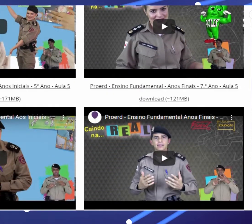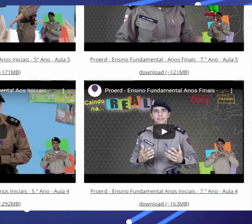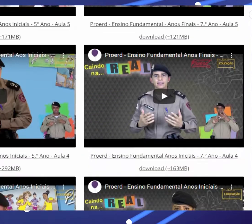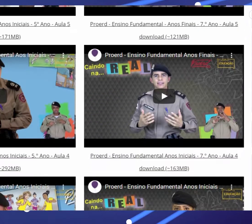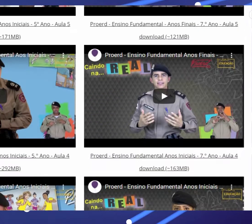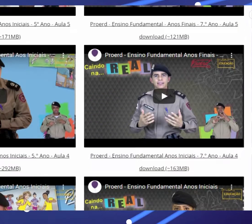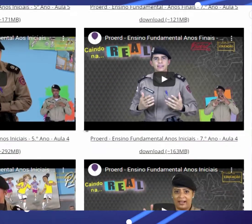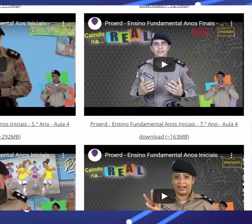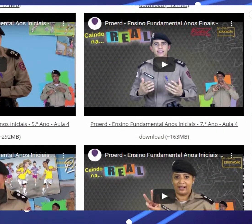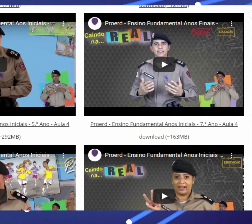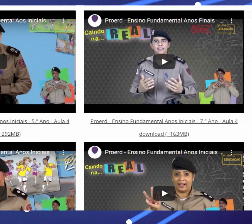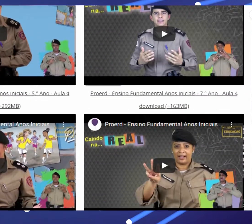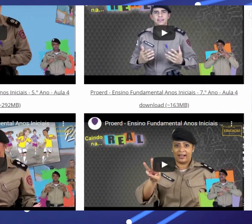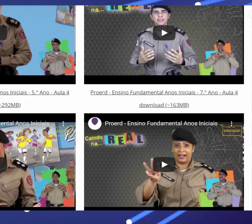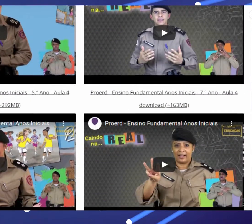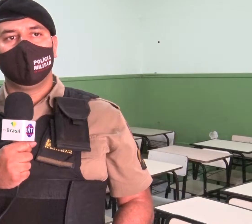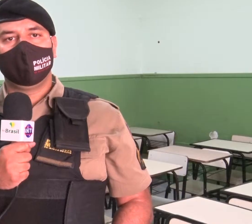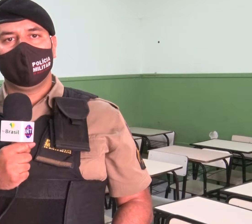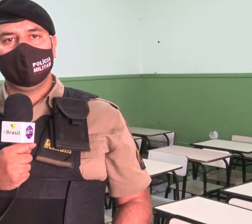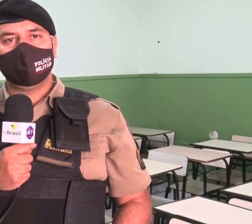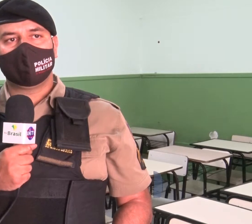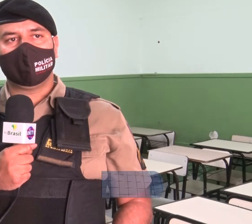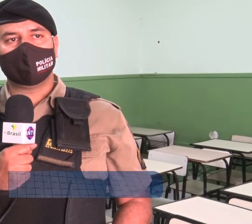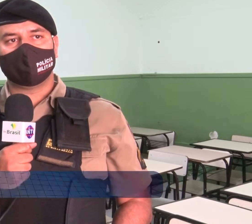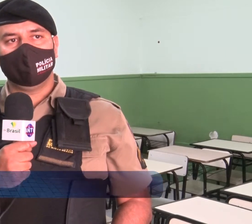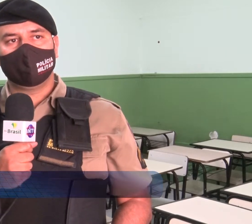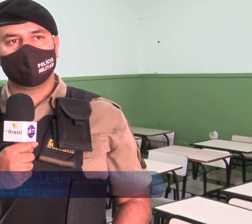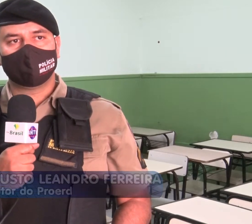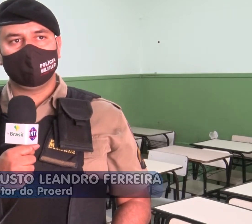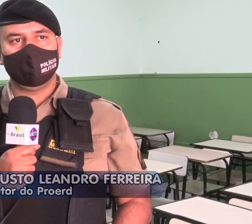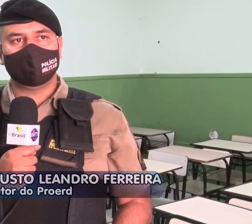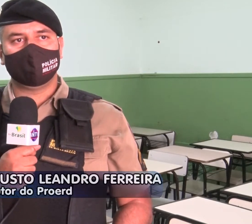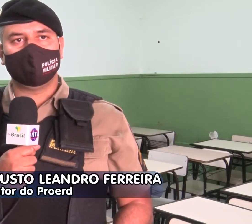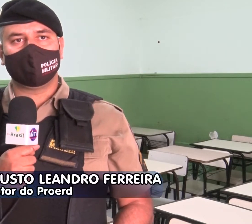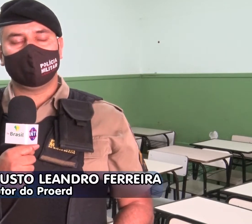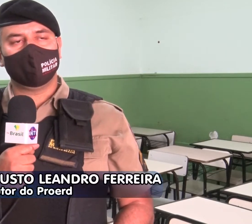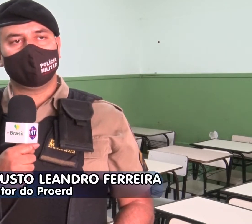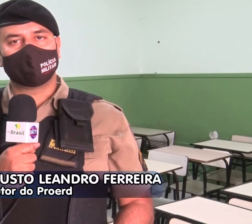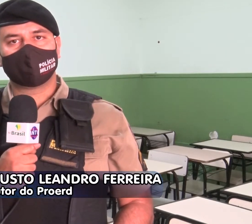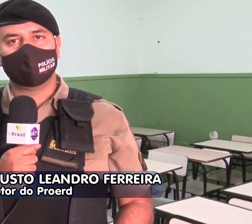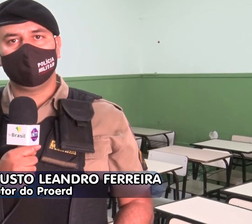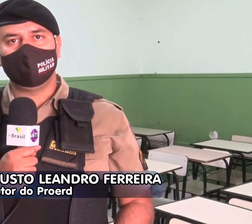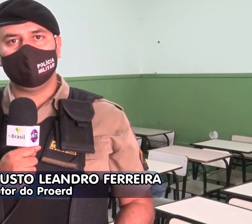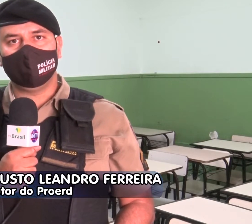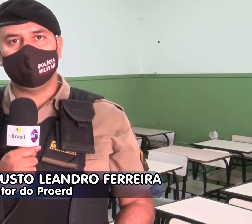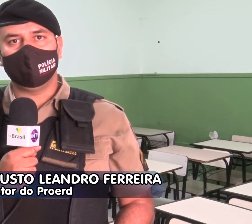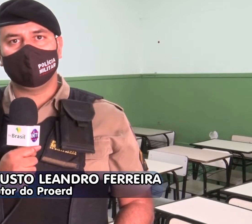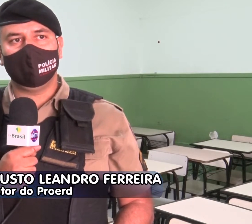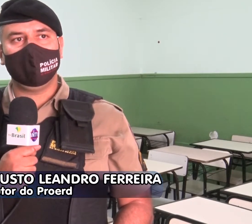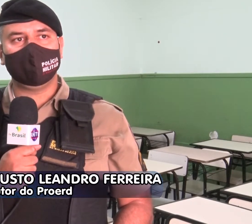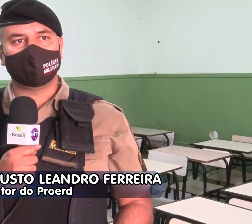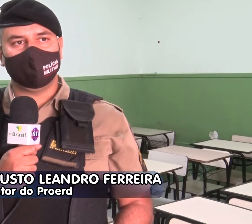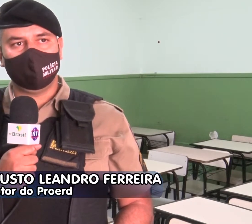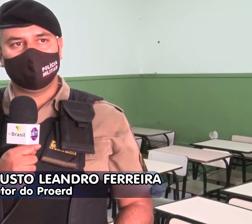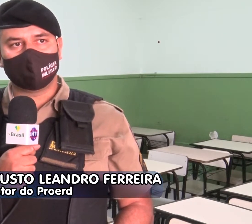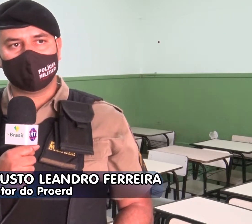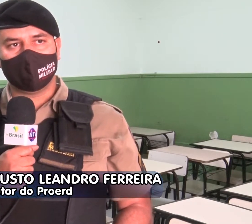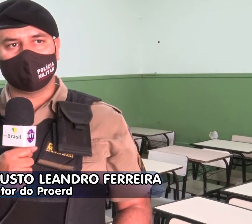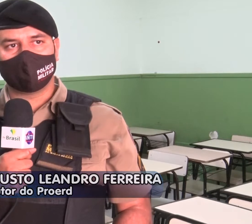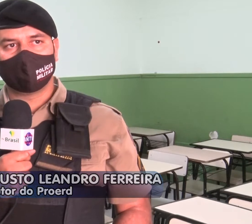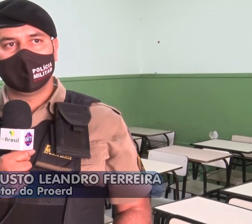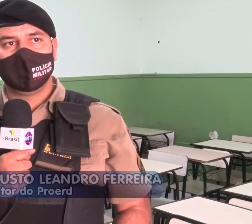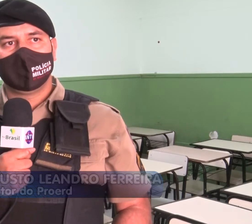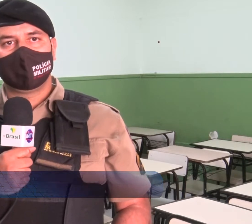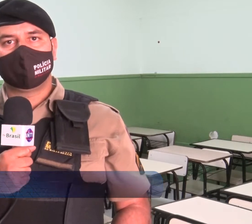polícia militar Neste período de isolamento o Proerd em casa ele consiste na elaboração de 10